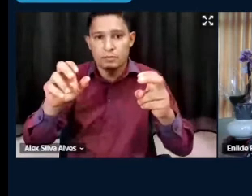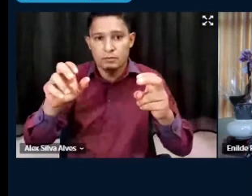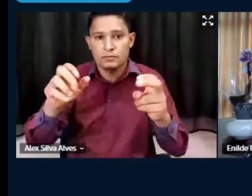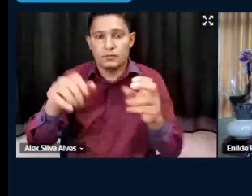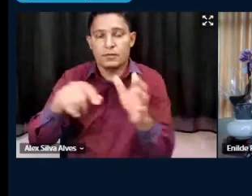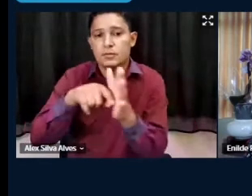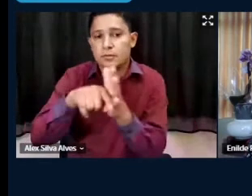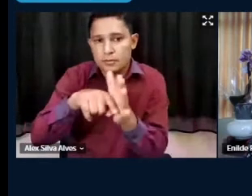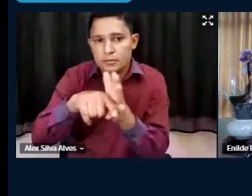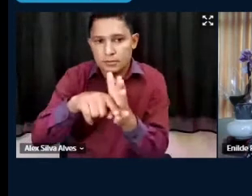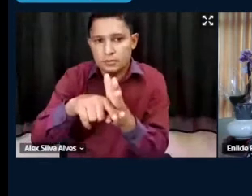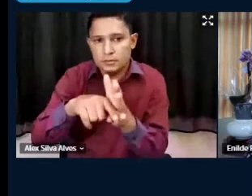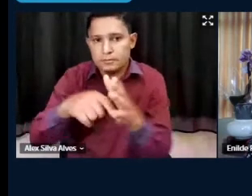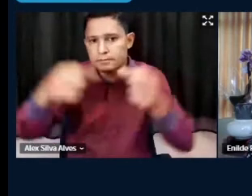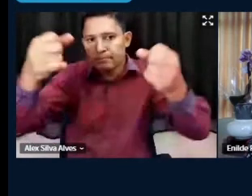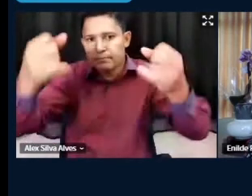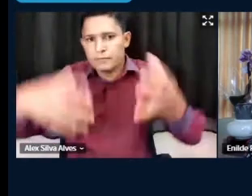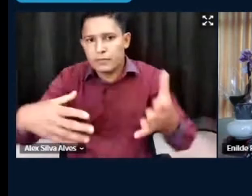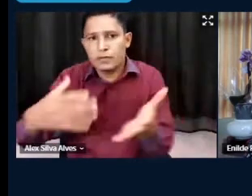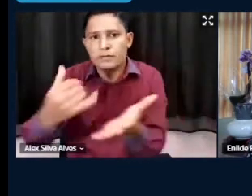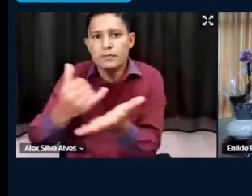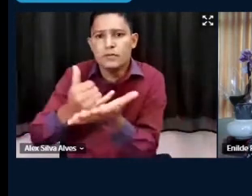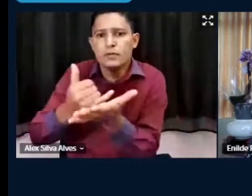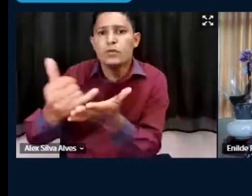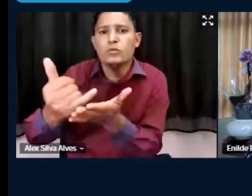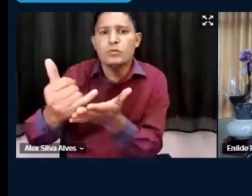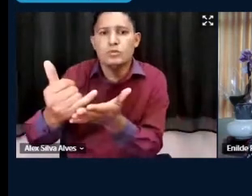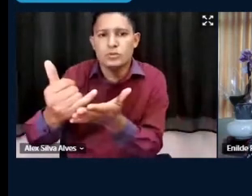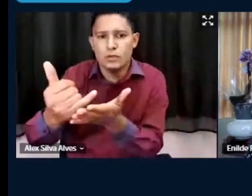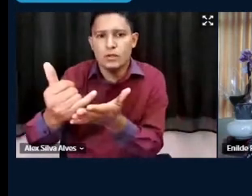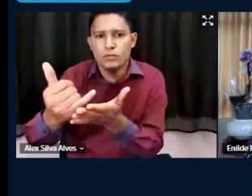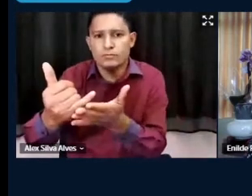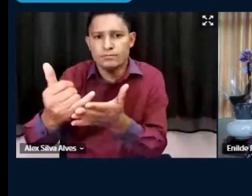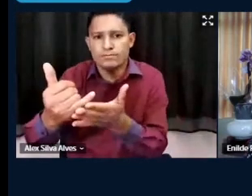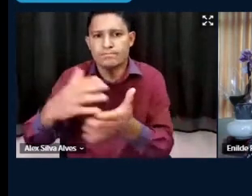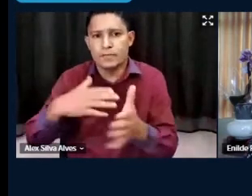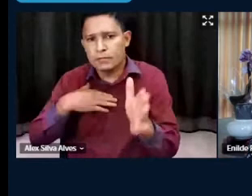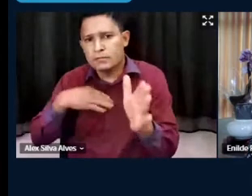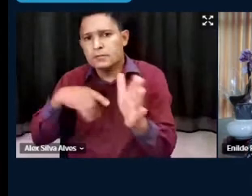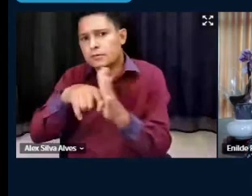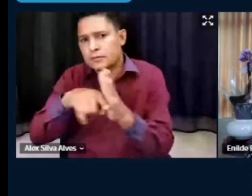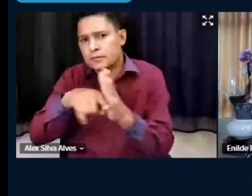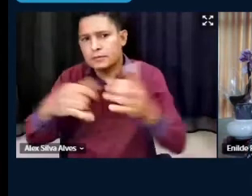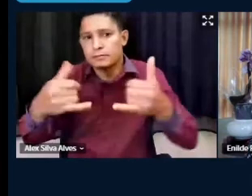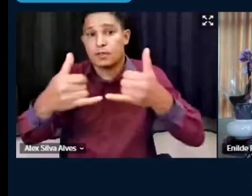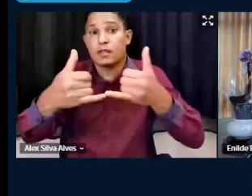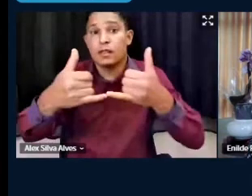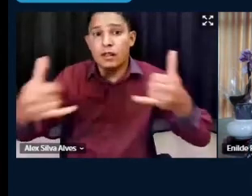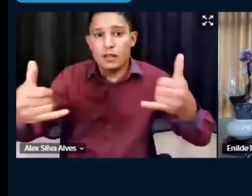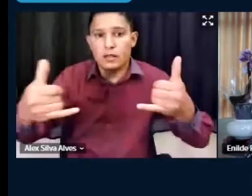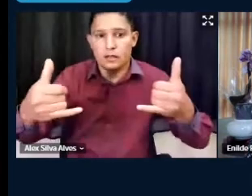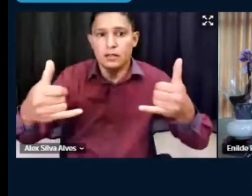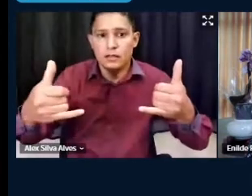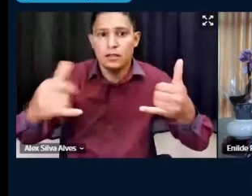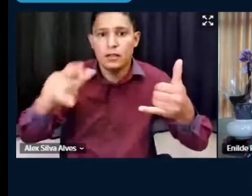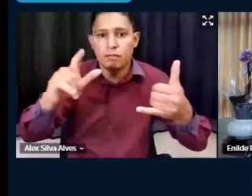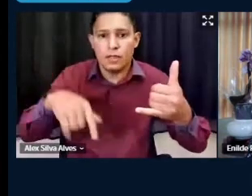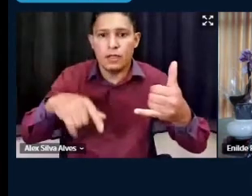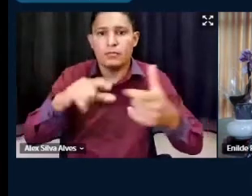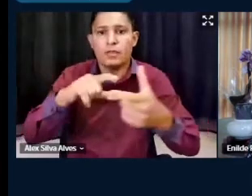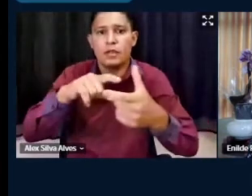Bom, então. A partir do tema dessa pesquisa, o tema dessa pesquisa se insere na linha de